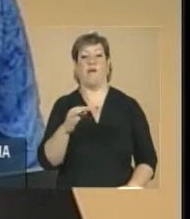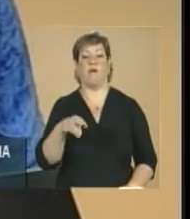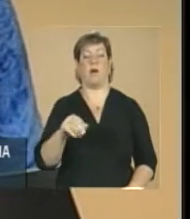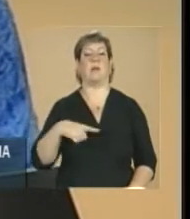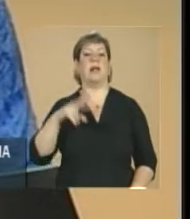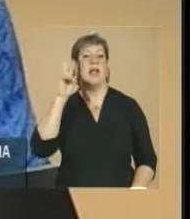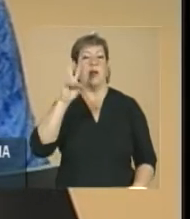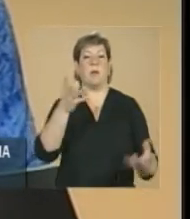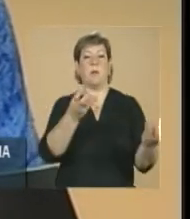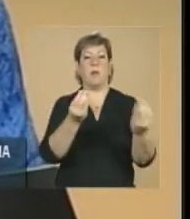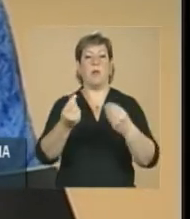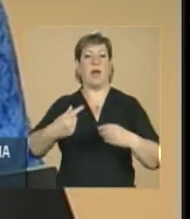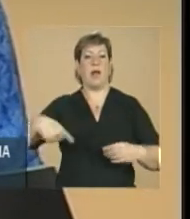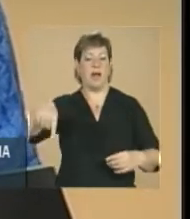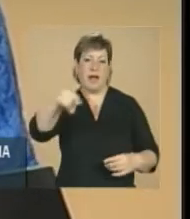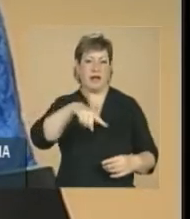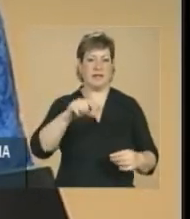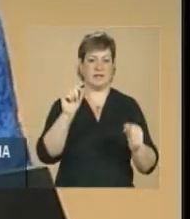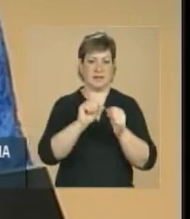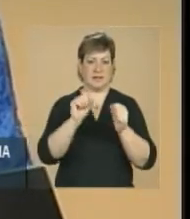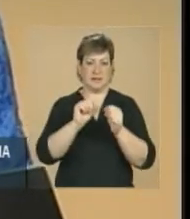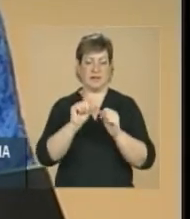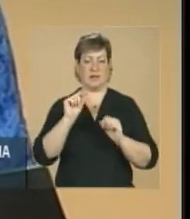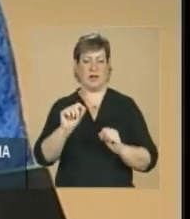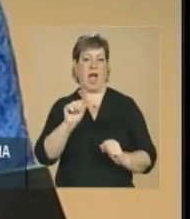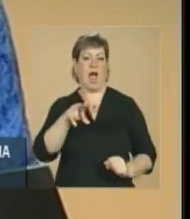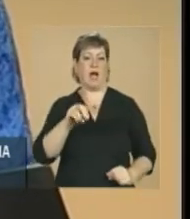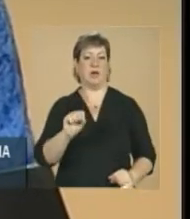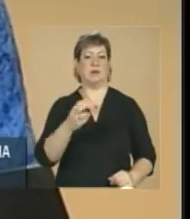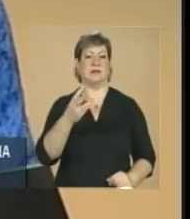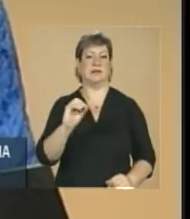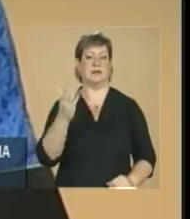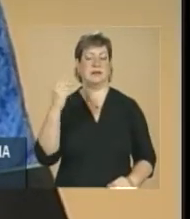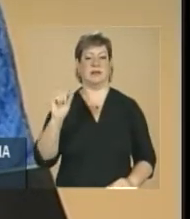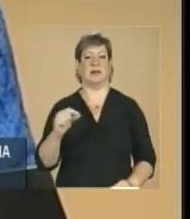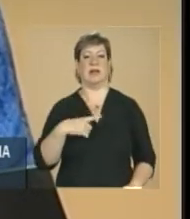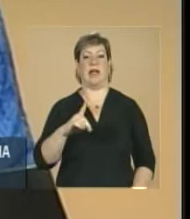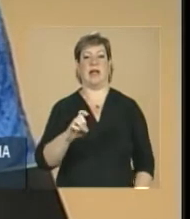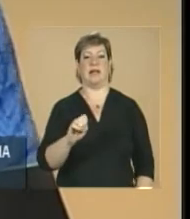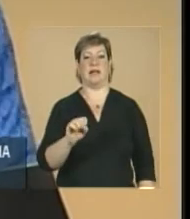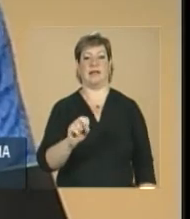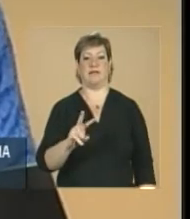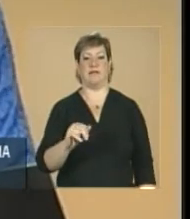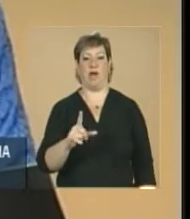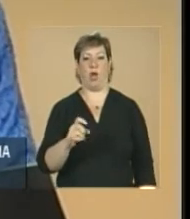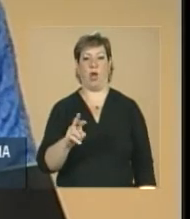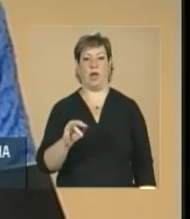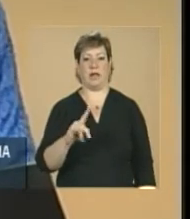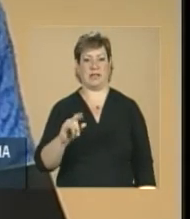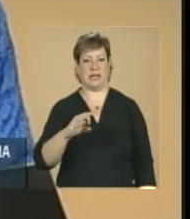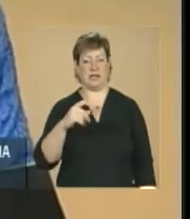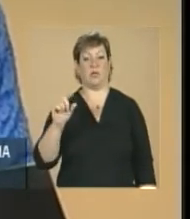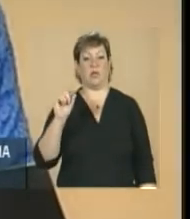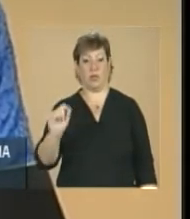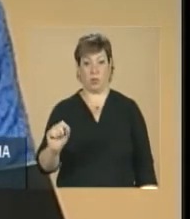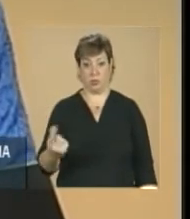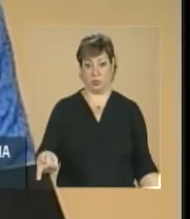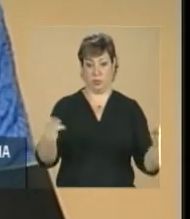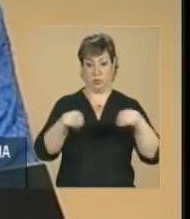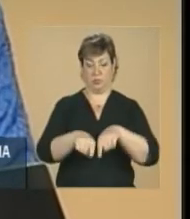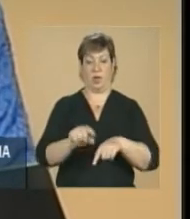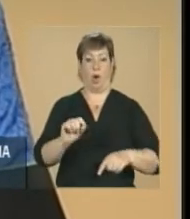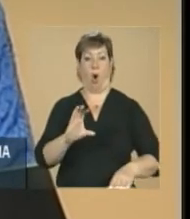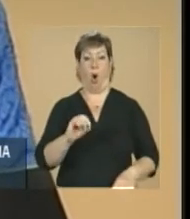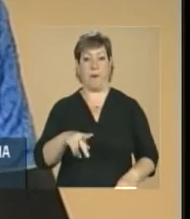aqueles adotados nos anos 30, a chamada desvalorização competitiva, não levem a uma valorização